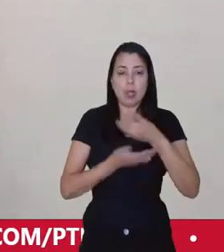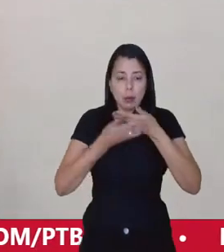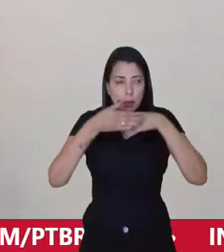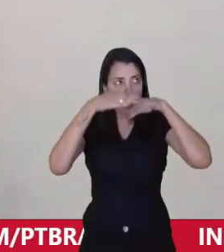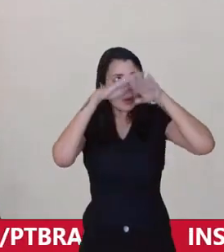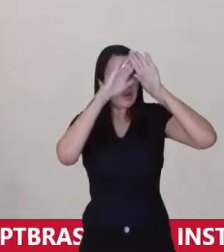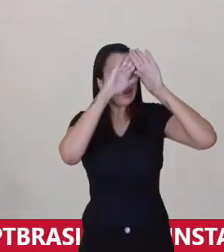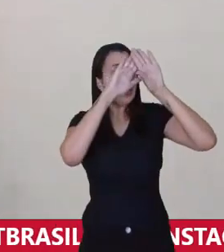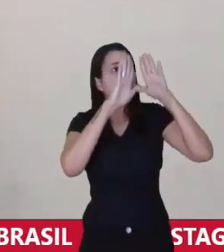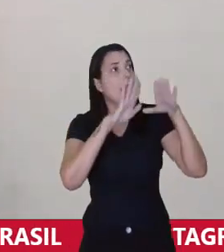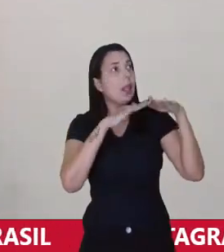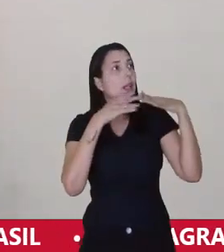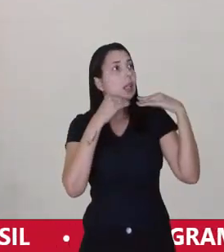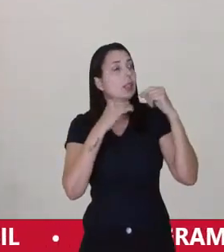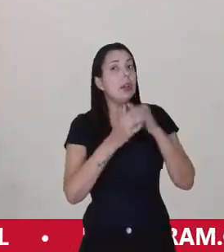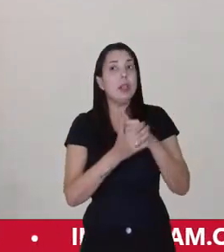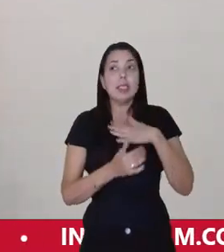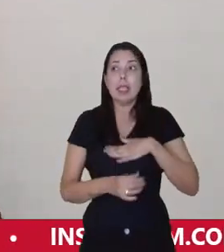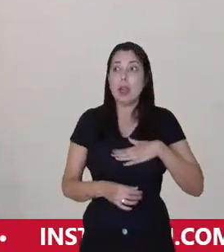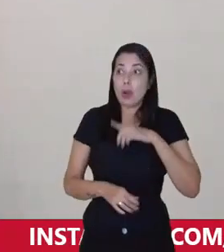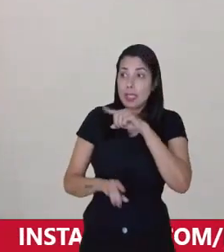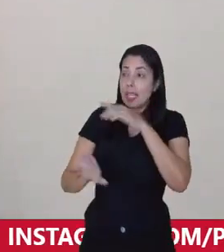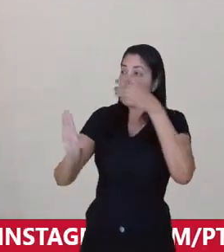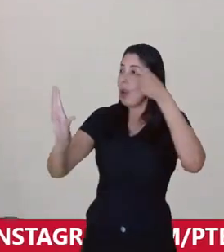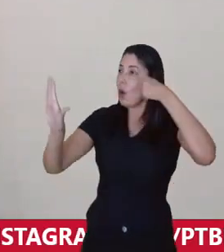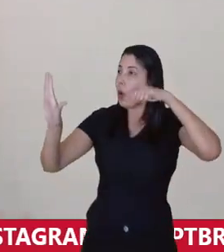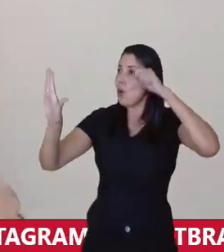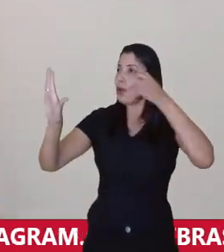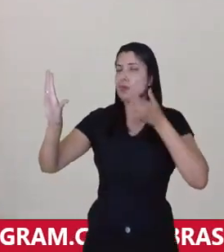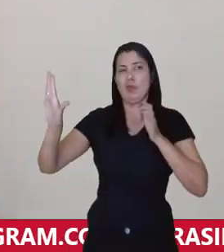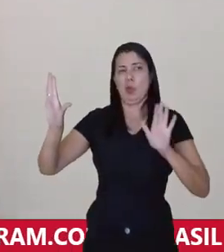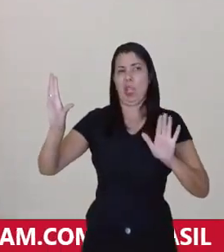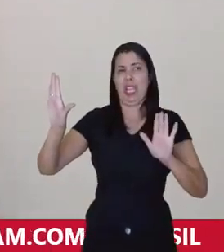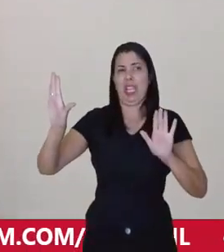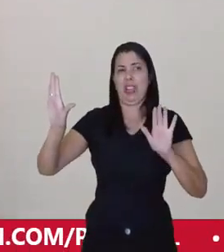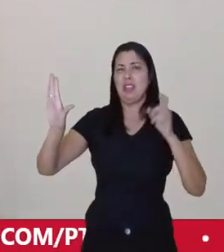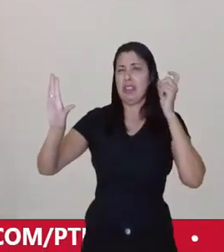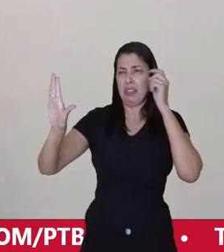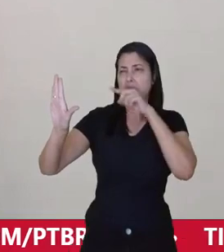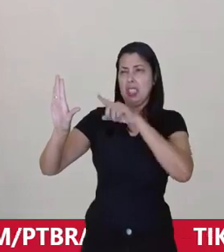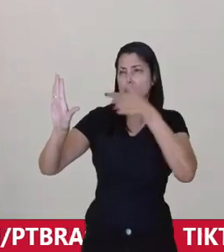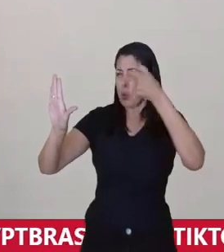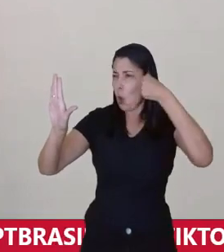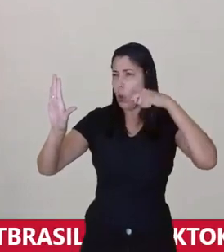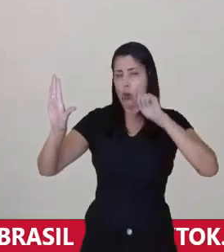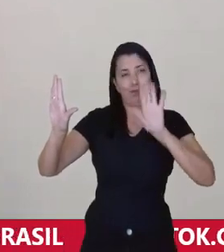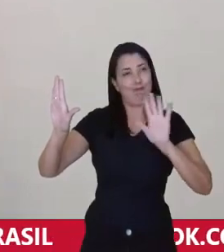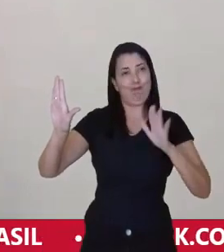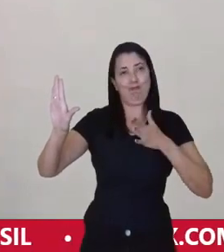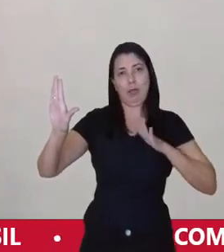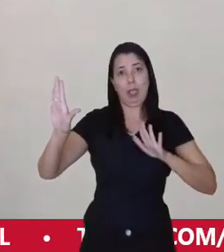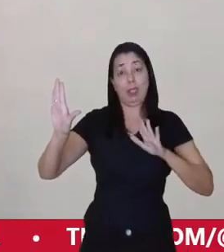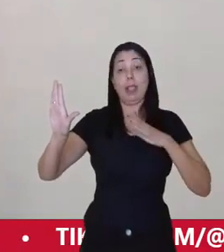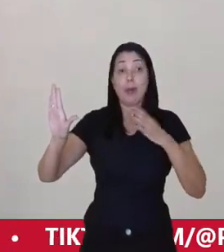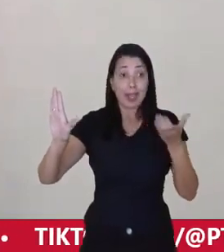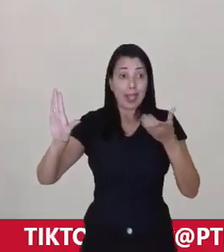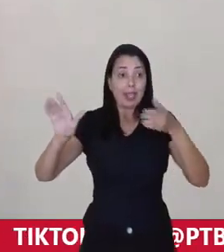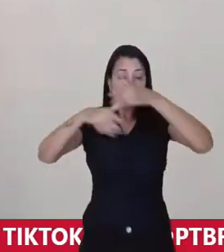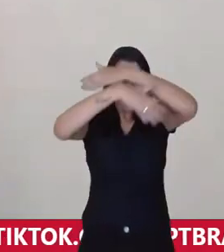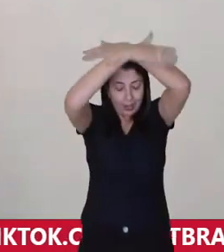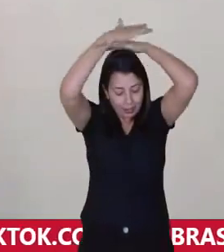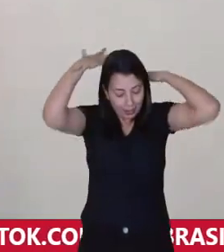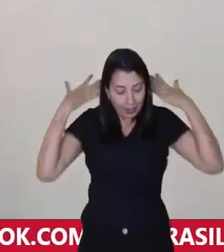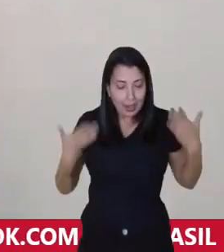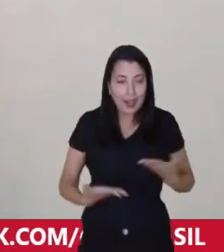num primeiro momento por Oxum, depois ela fala assim, não quero, deve ser muito difícil ser de Oxum, prefiro ser de Iemanjá. E quando a